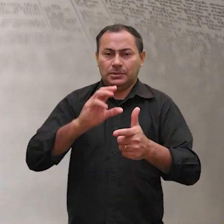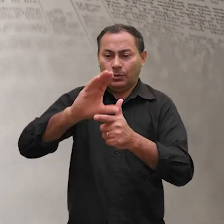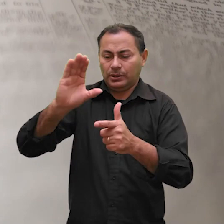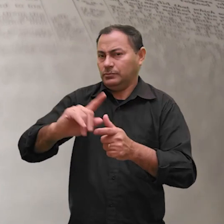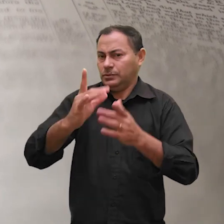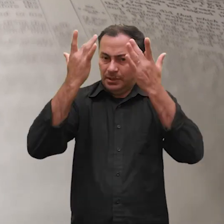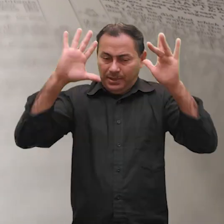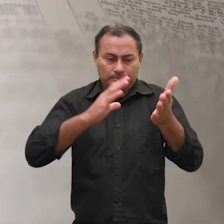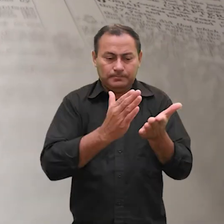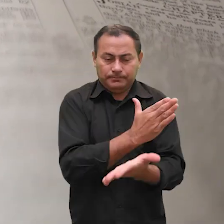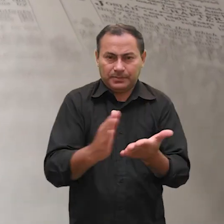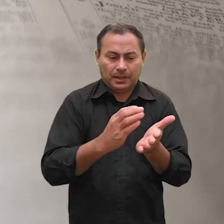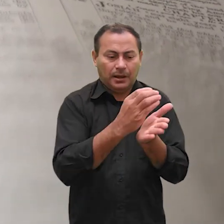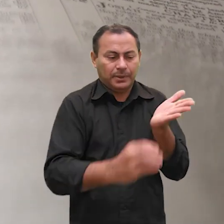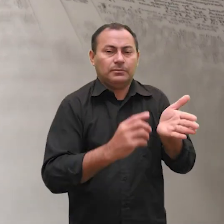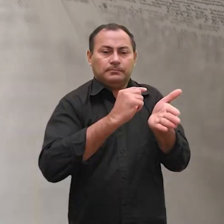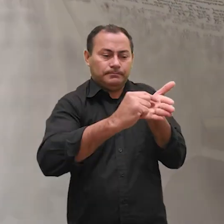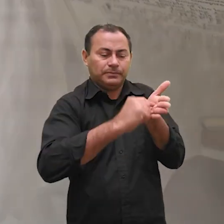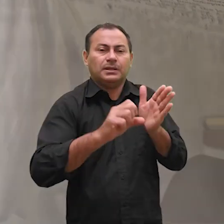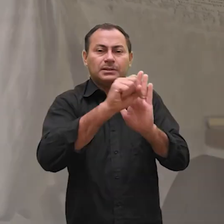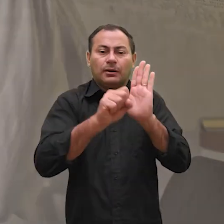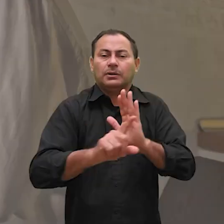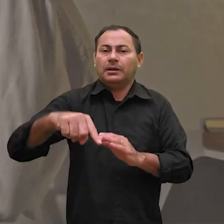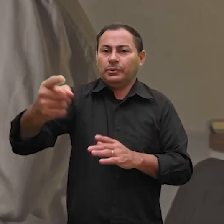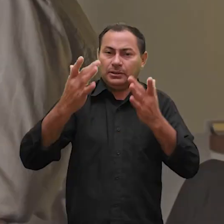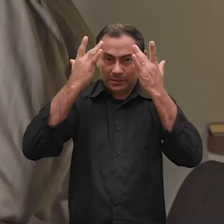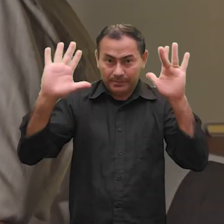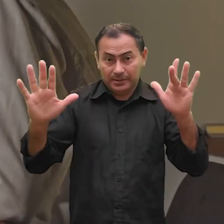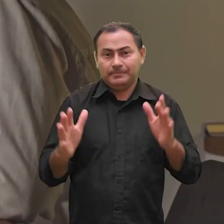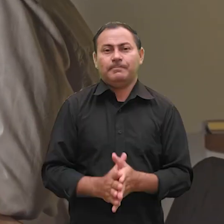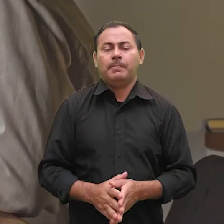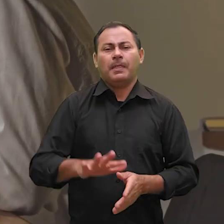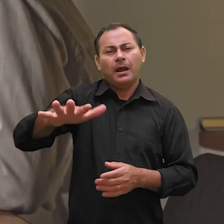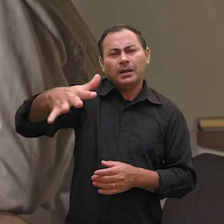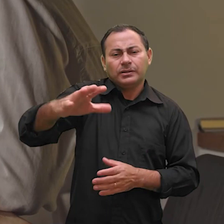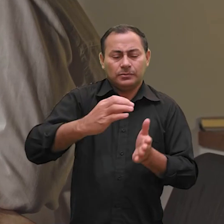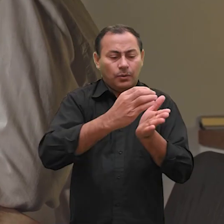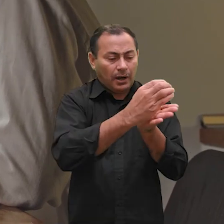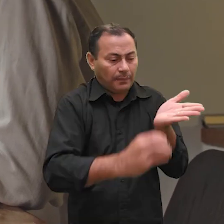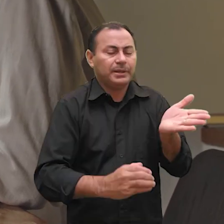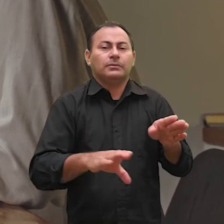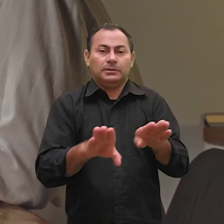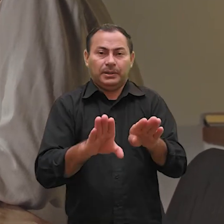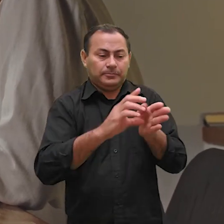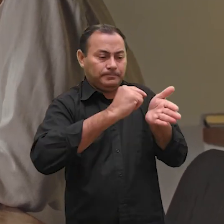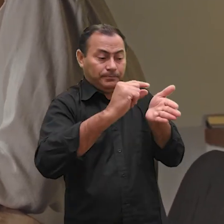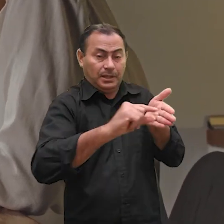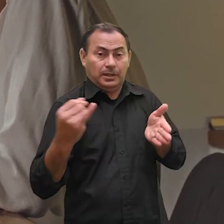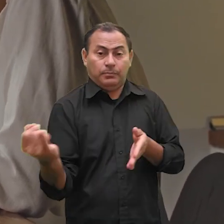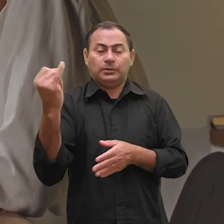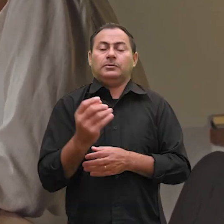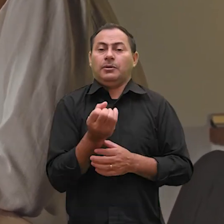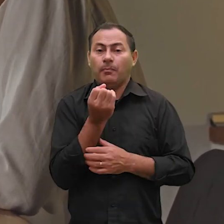não sabia que ela seria dividida em capítulos e versículos séculos mais tarde. Às vezes os capítulos e versículos são